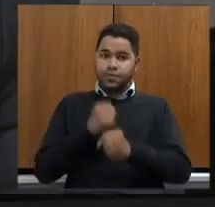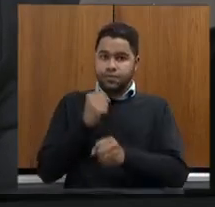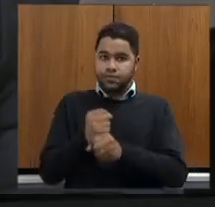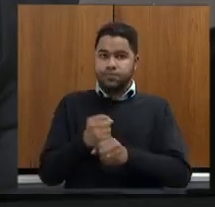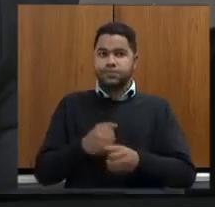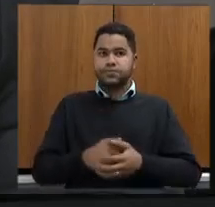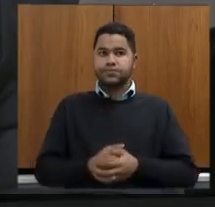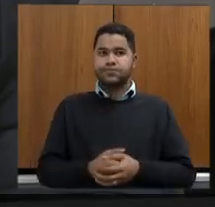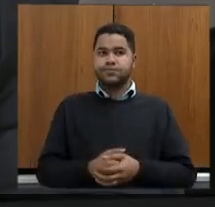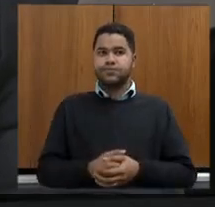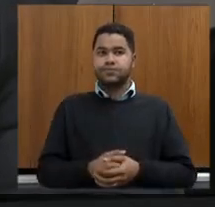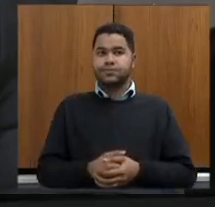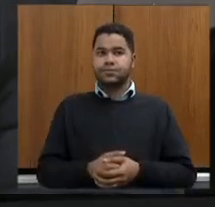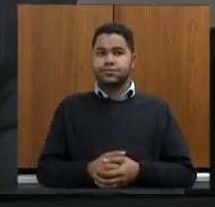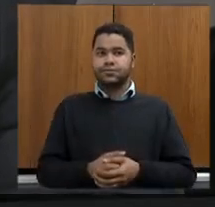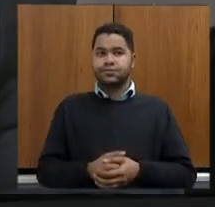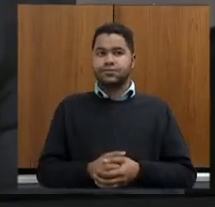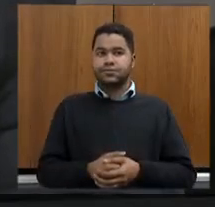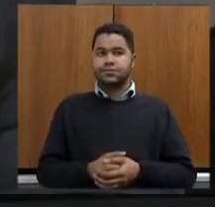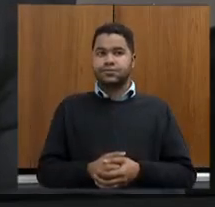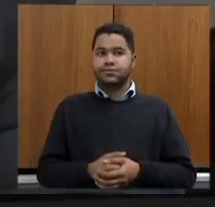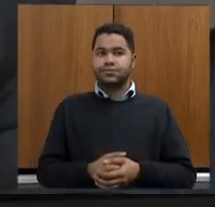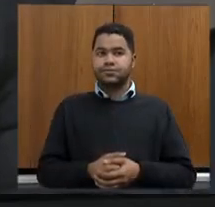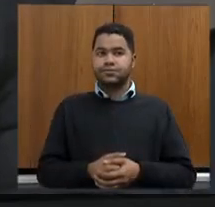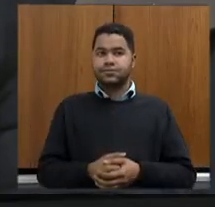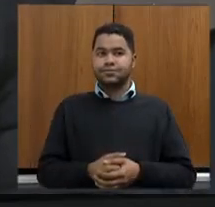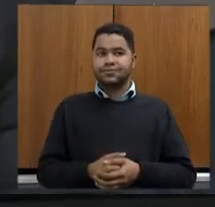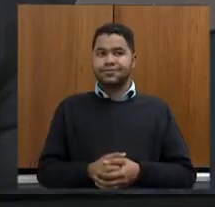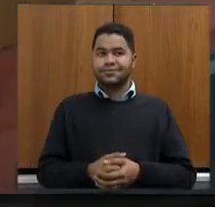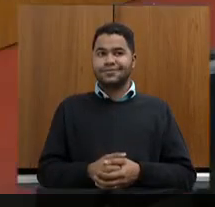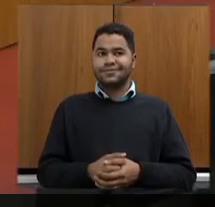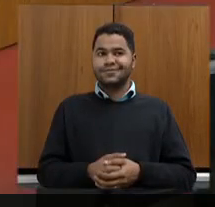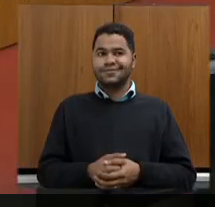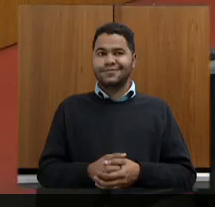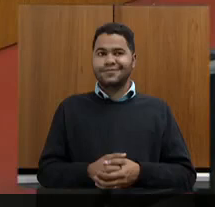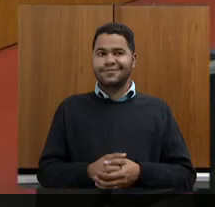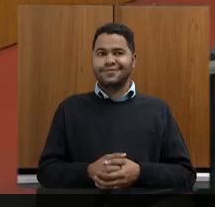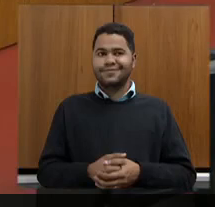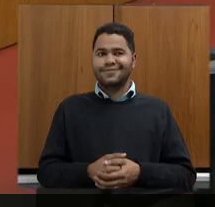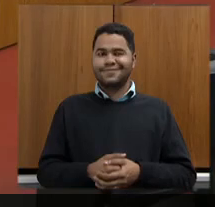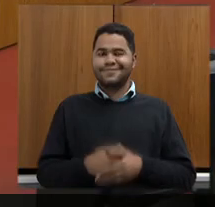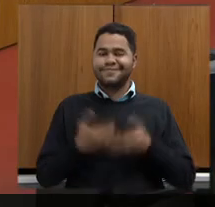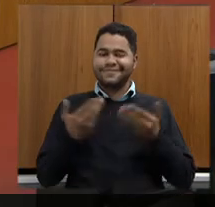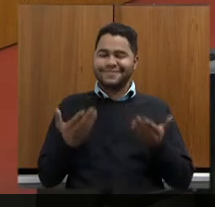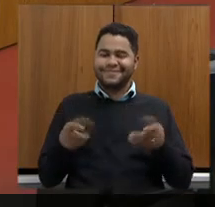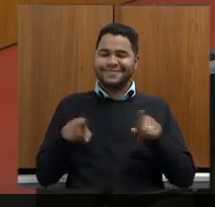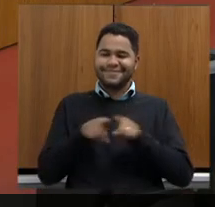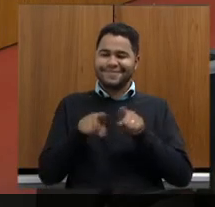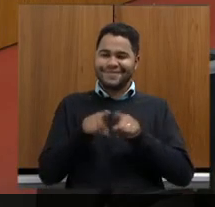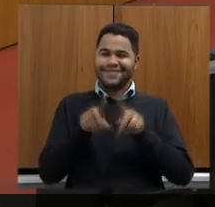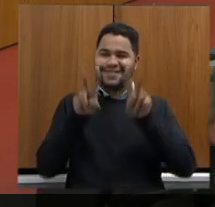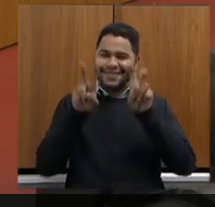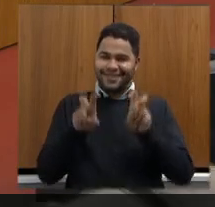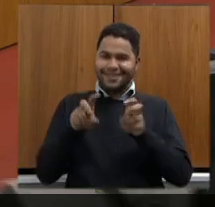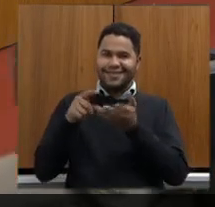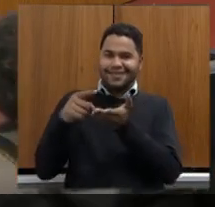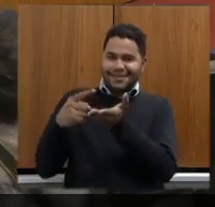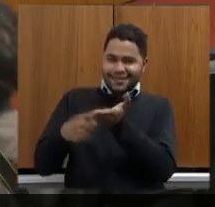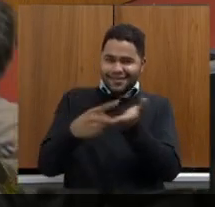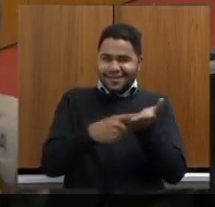ano E aí Ah e ainda sobre o acordo